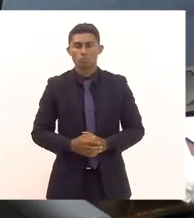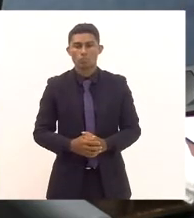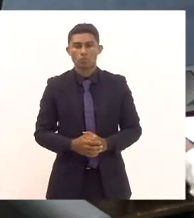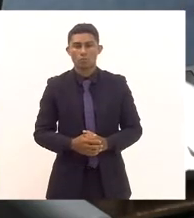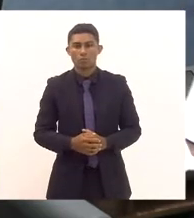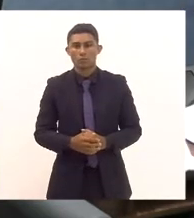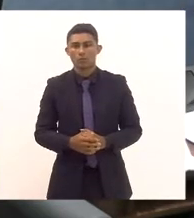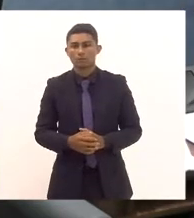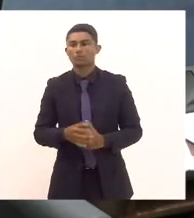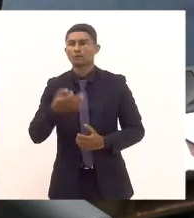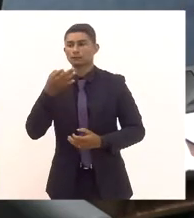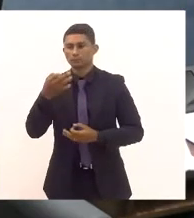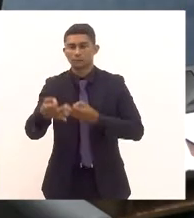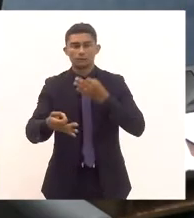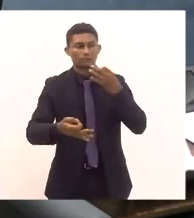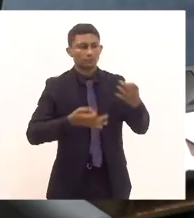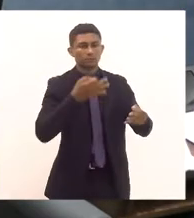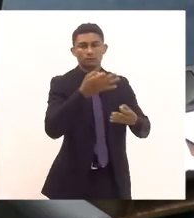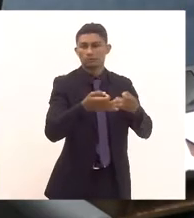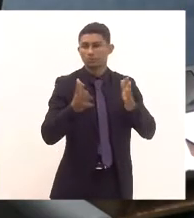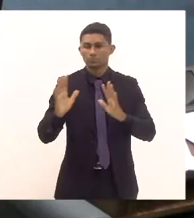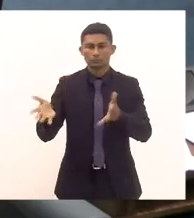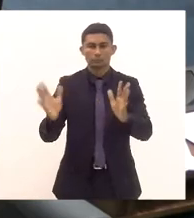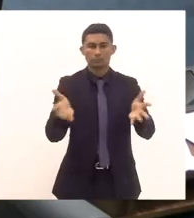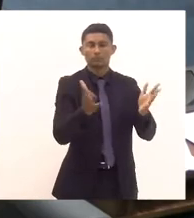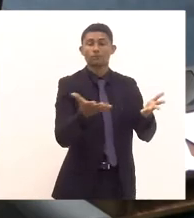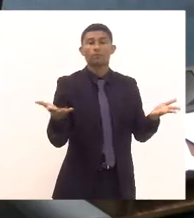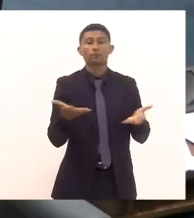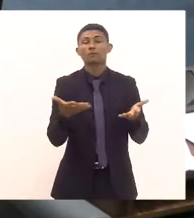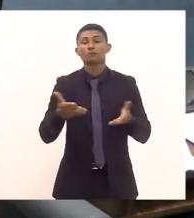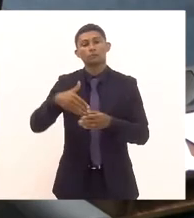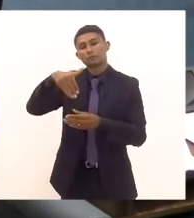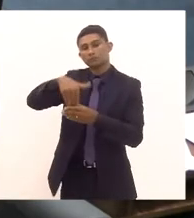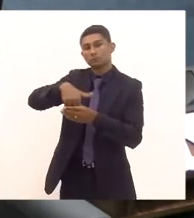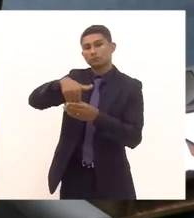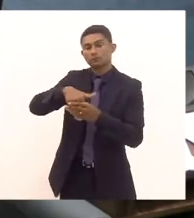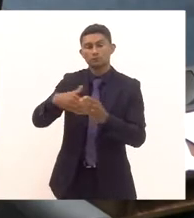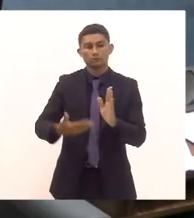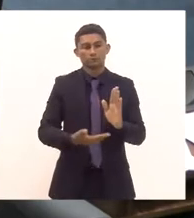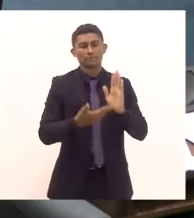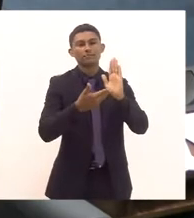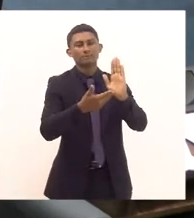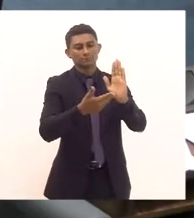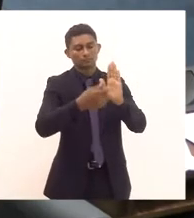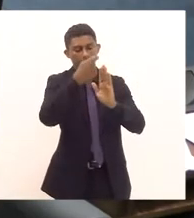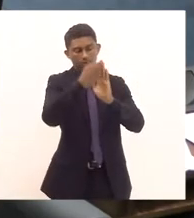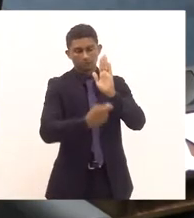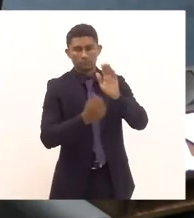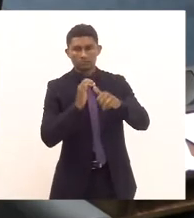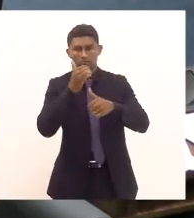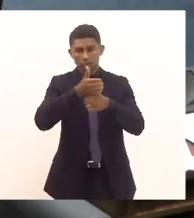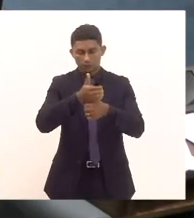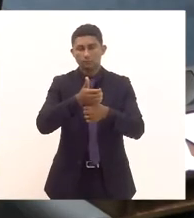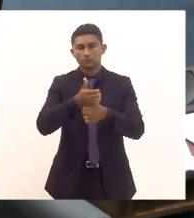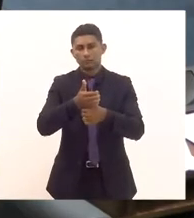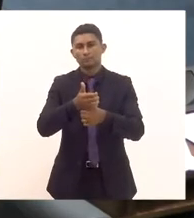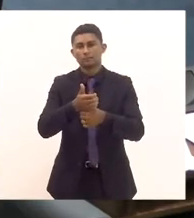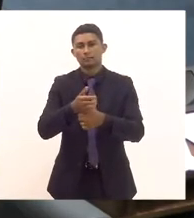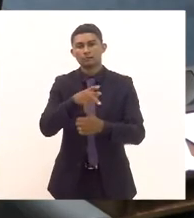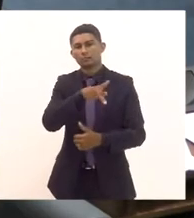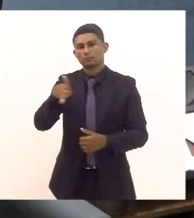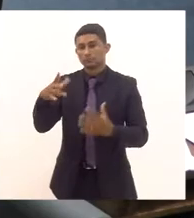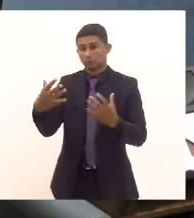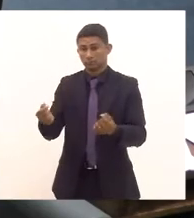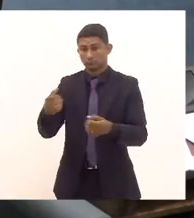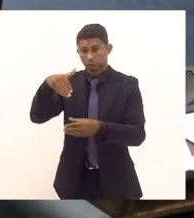e com os pareceres emitidos em votação o substitutivo da ccj com forma final de redação que a presença de